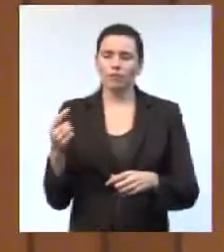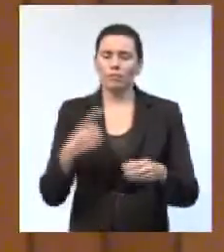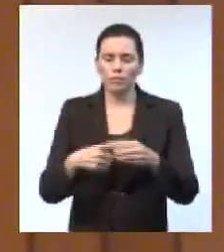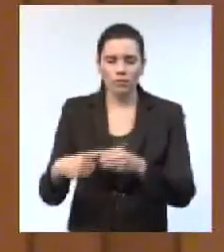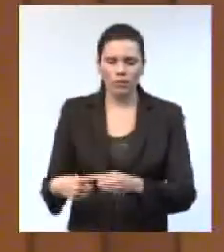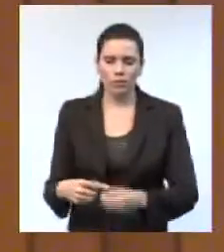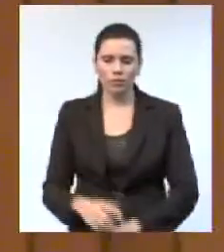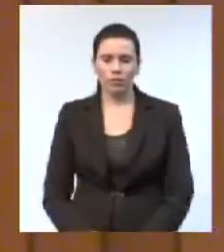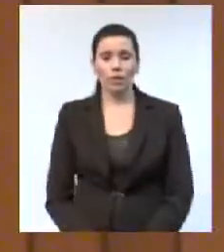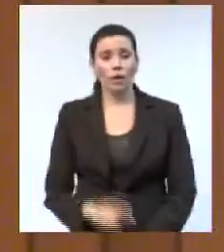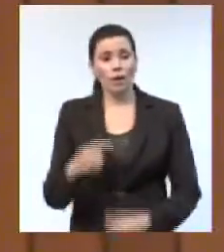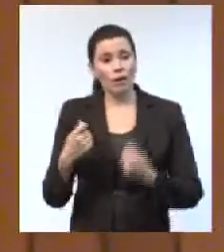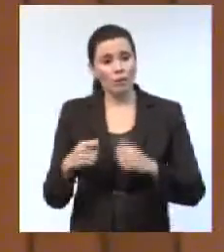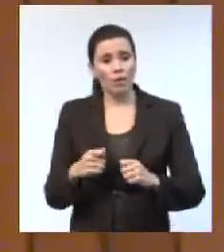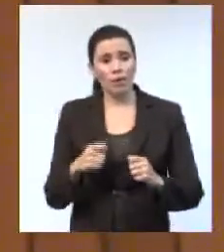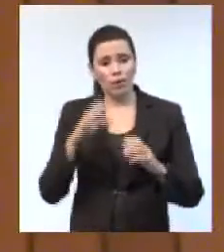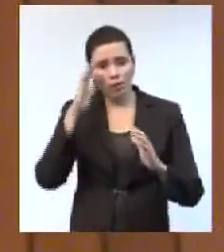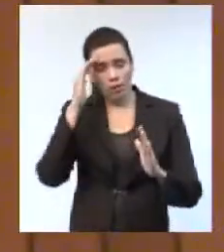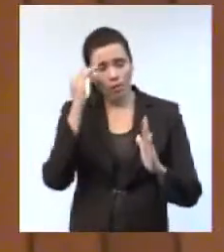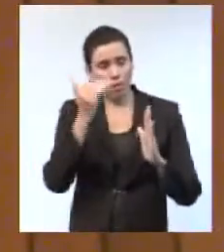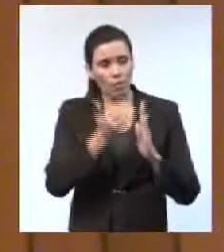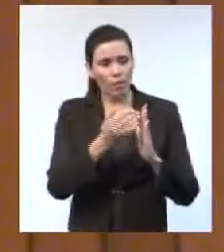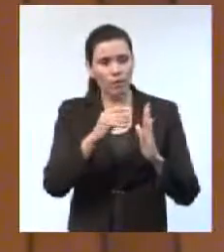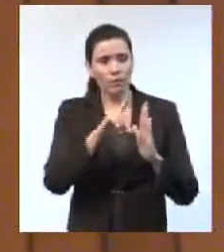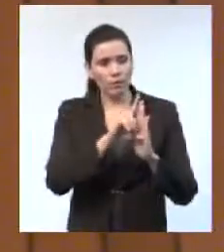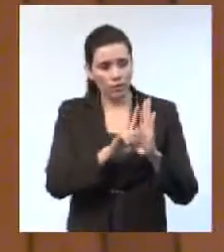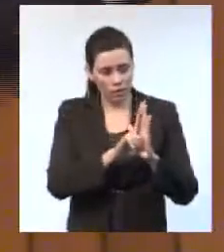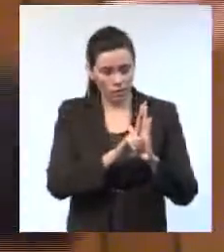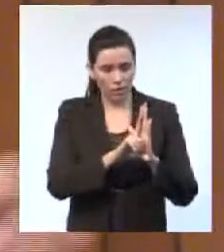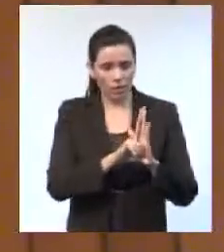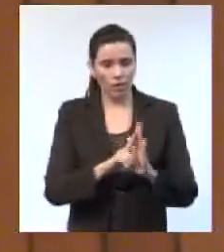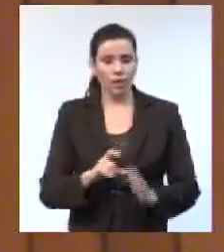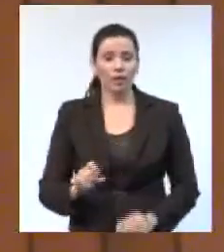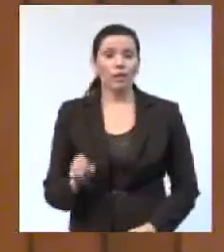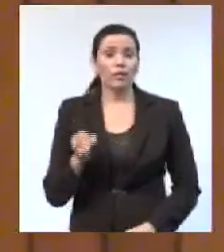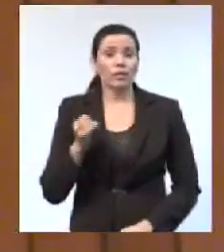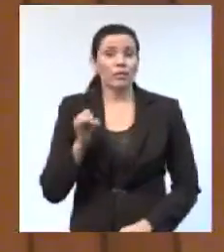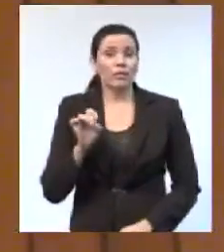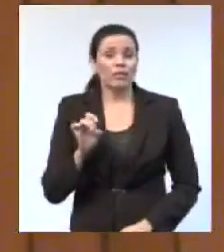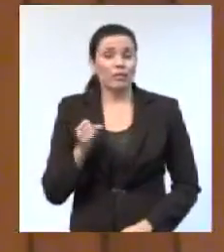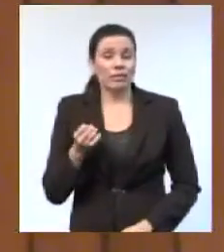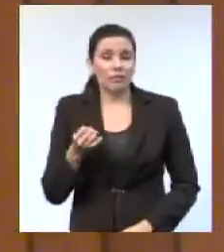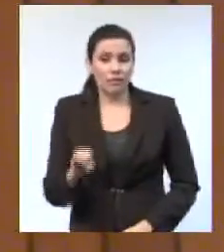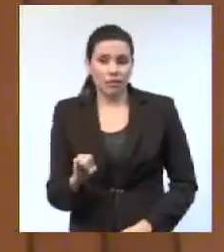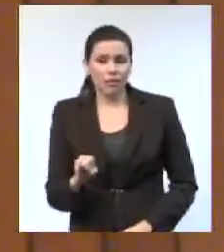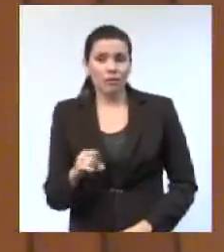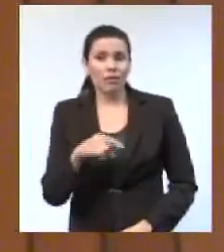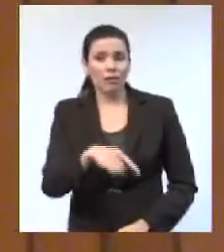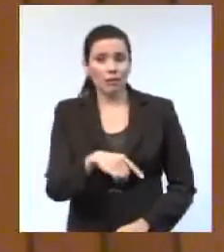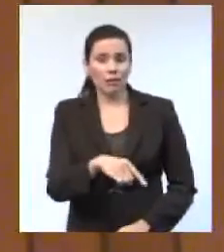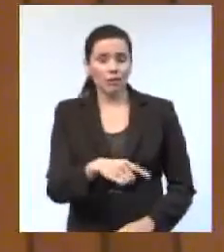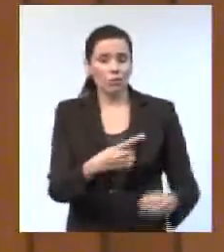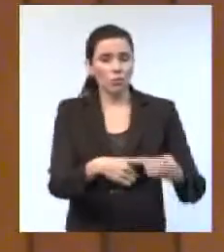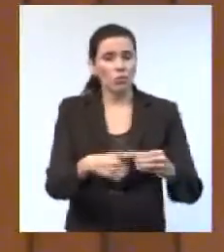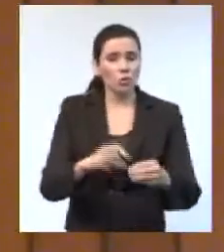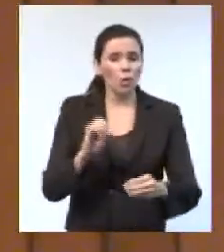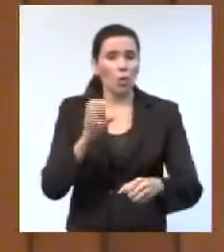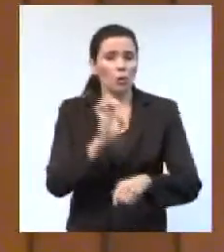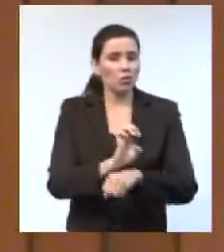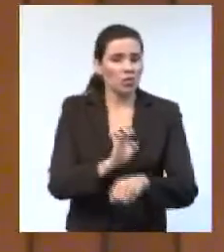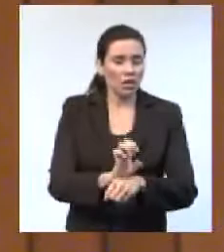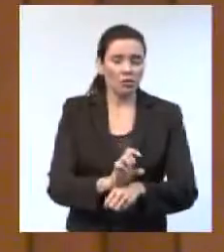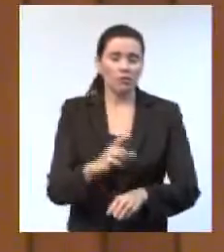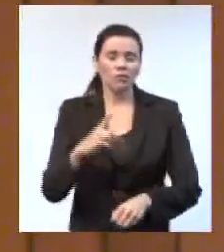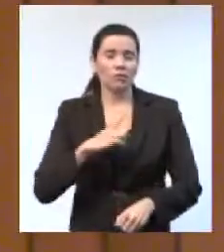a jurisprudência, trata-se de um caso extremo de excepcionalidade. E diz o seguinte: por termo,